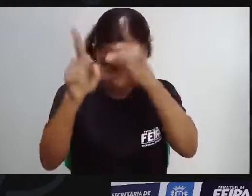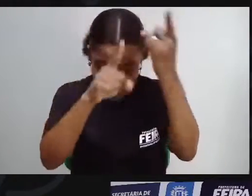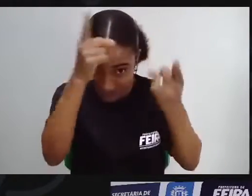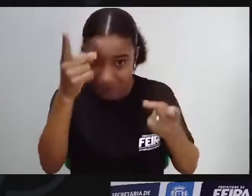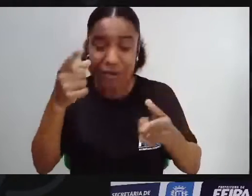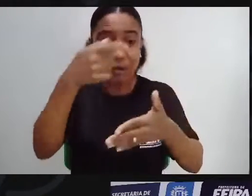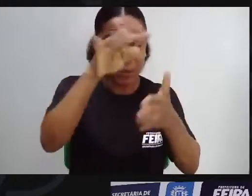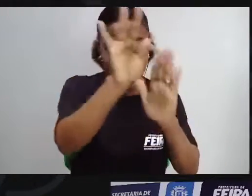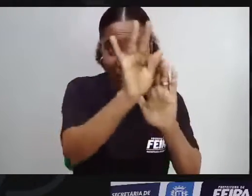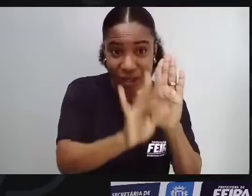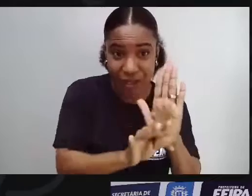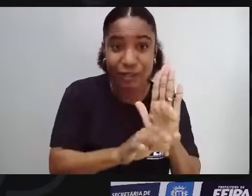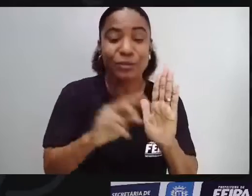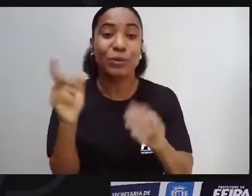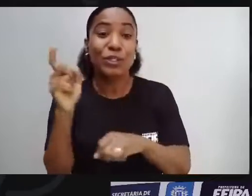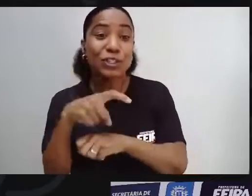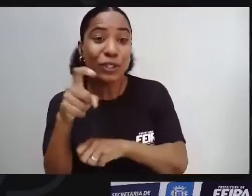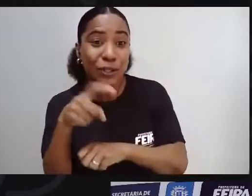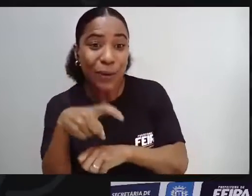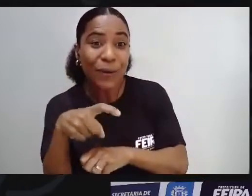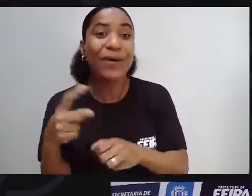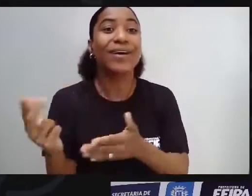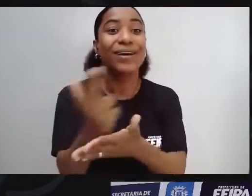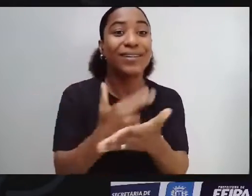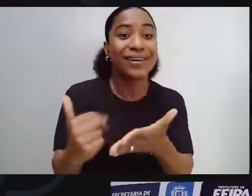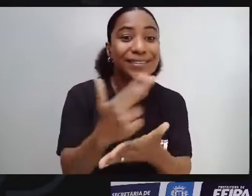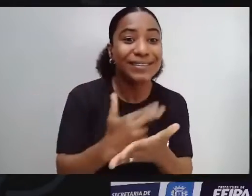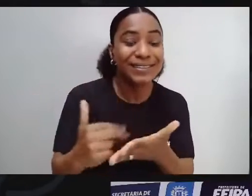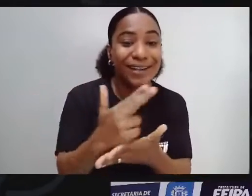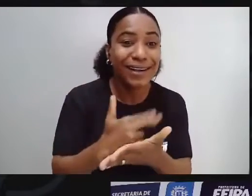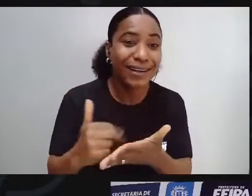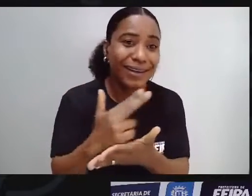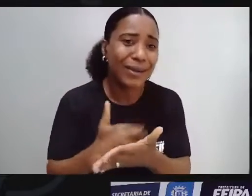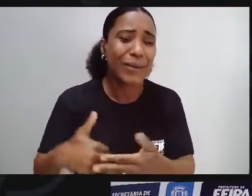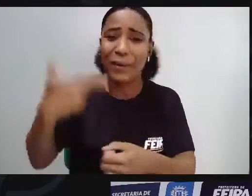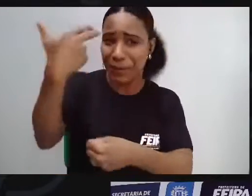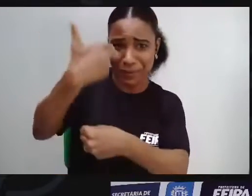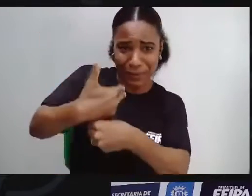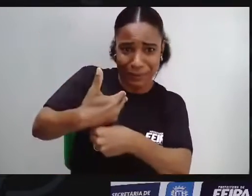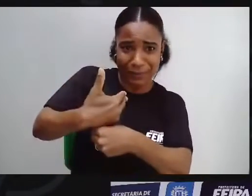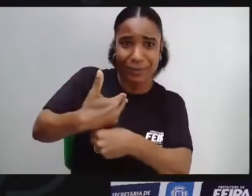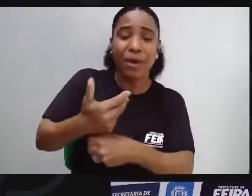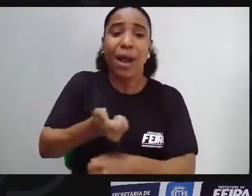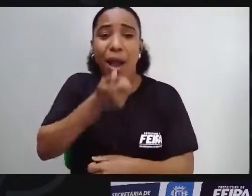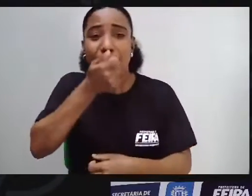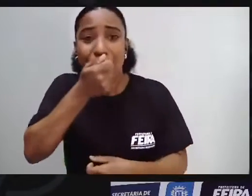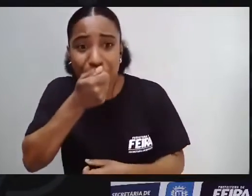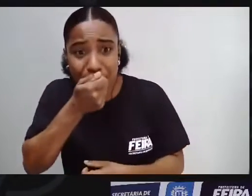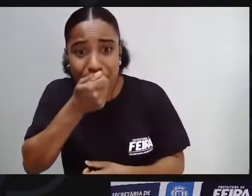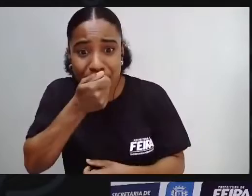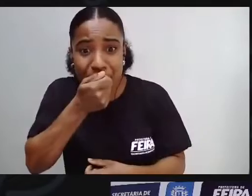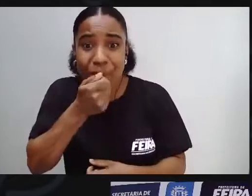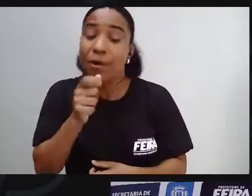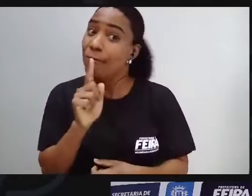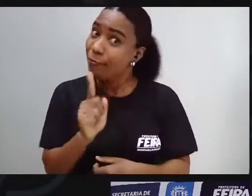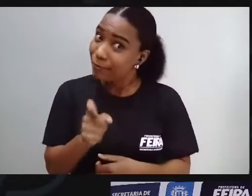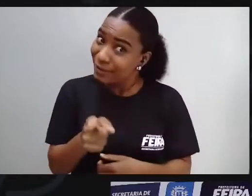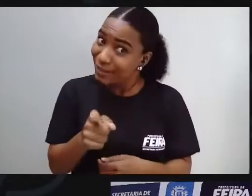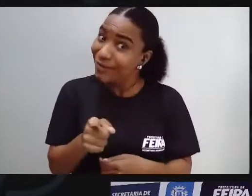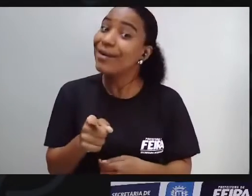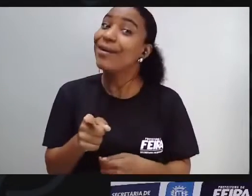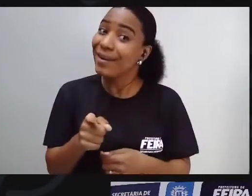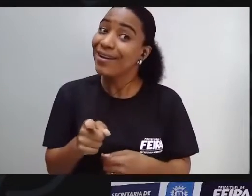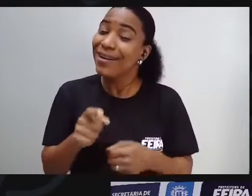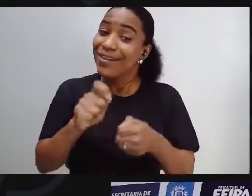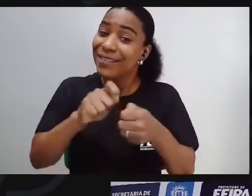toque um áudio um desenho você vai usar sua criatividade para entra fazer realizar